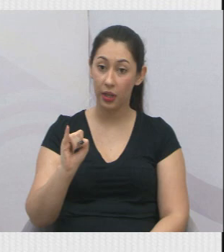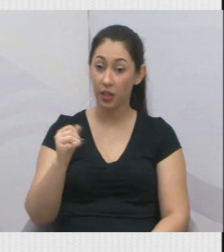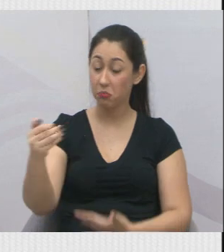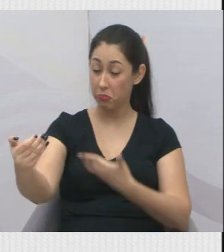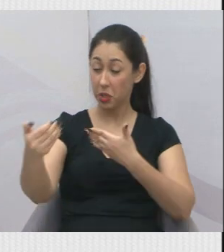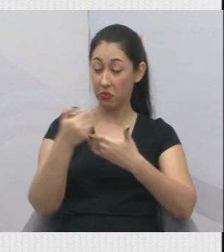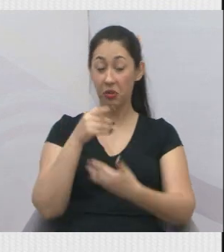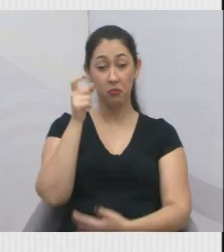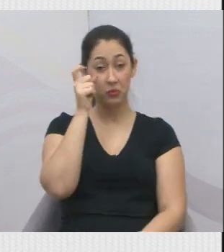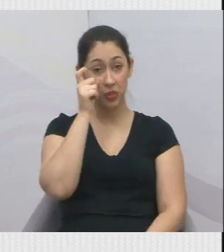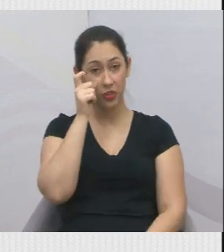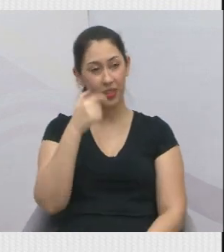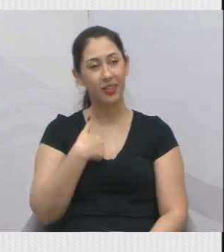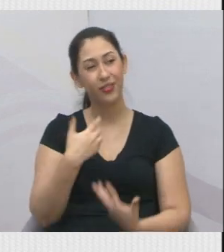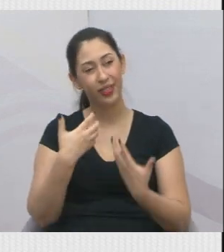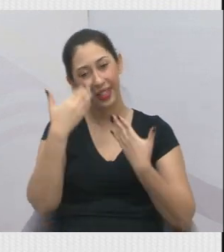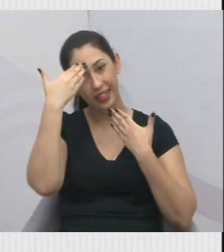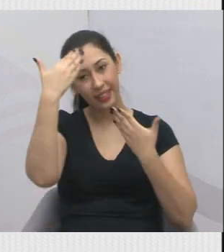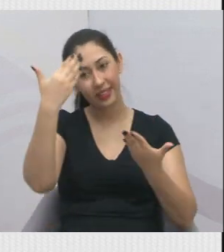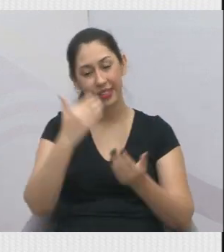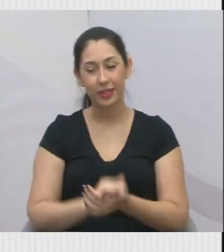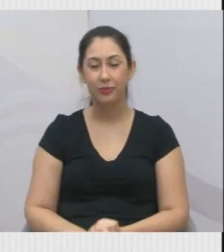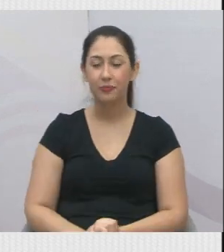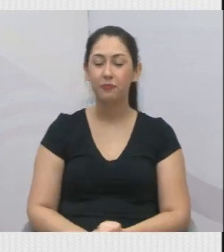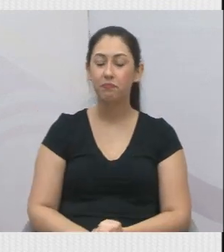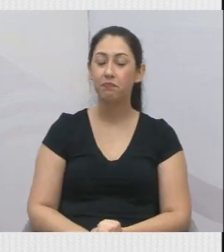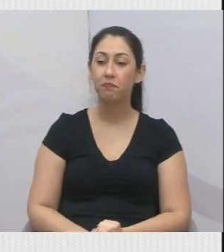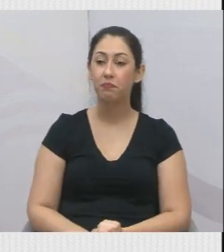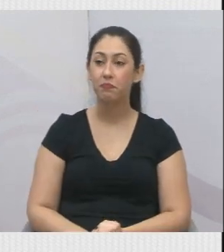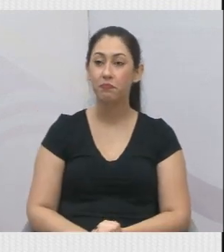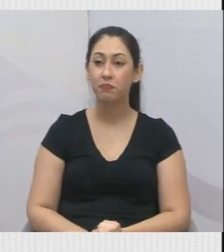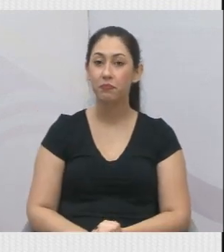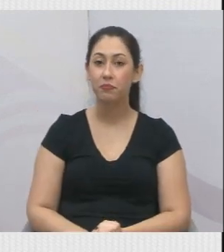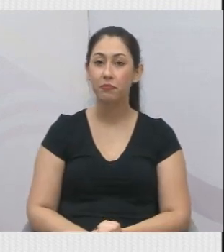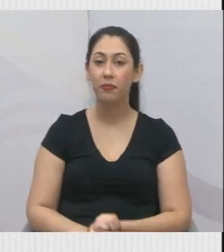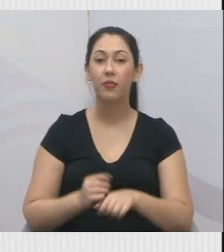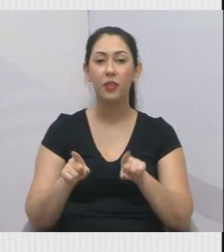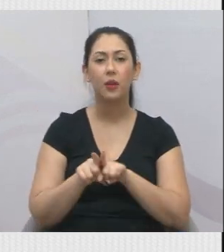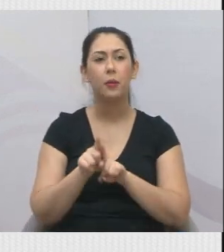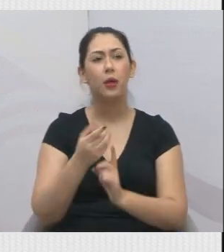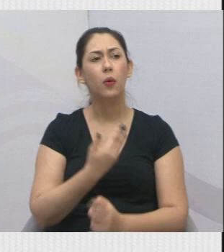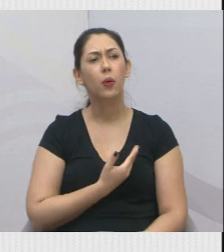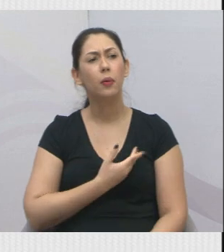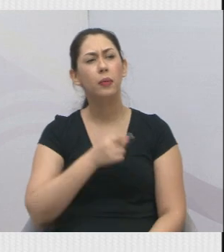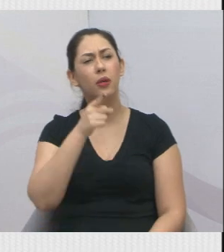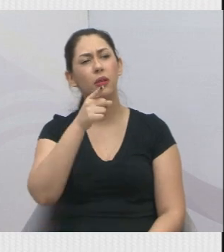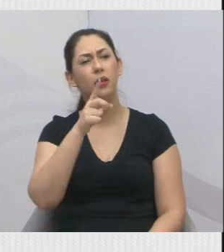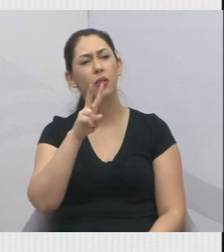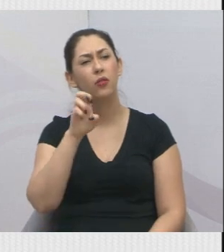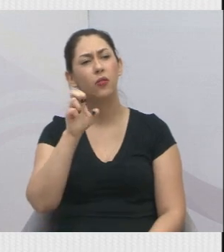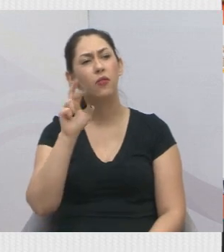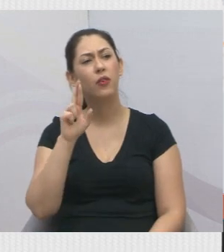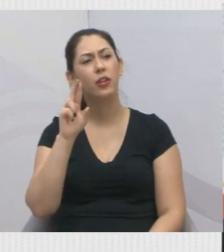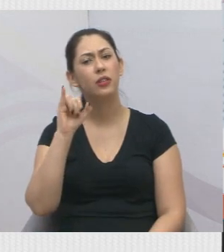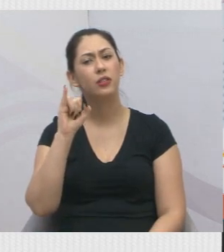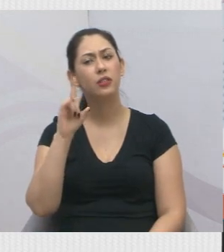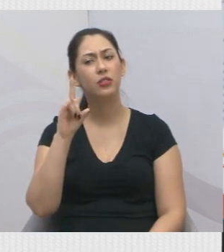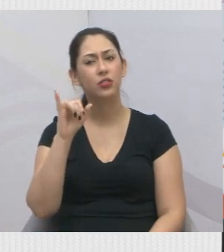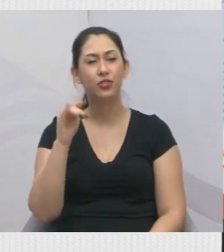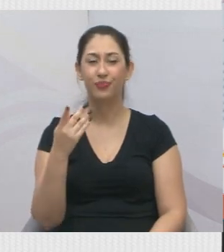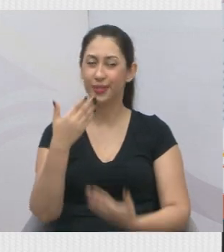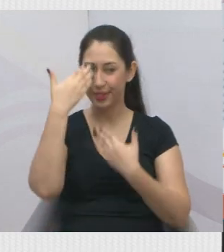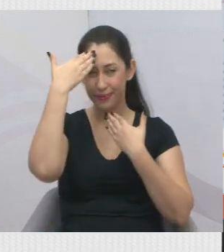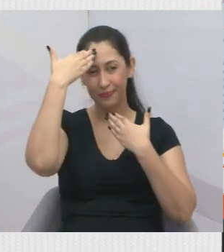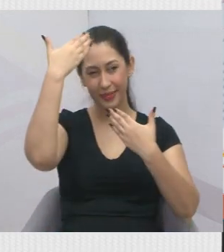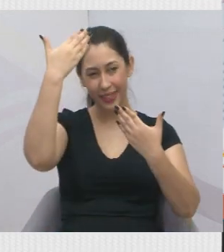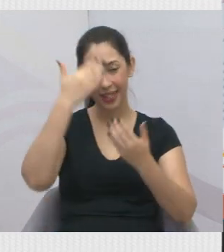Câmara, né? Agradecer o presente daqui. E o amigo também que chegou também aqui, acho que é do Verdinho, né? Obrigado, que eu